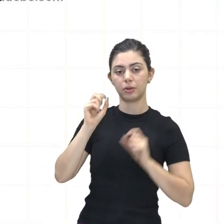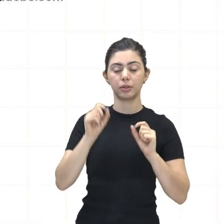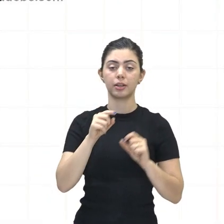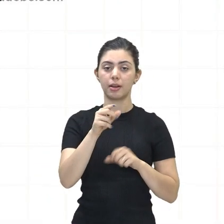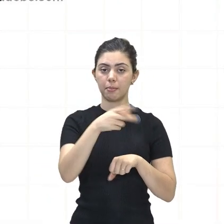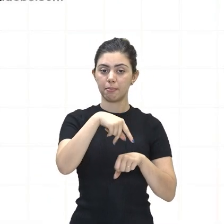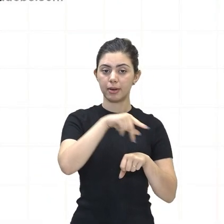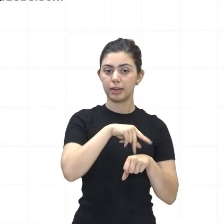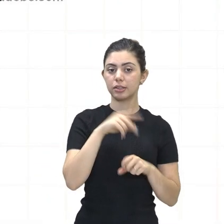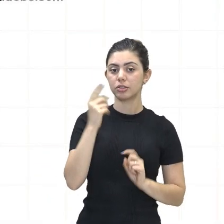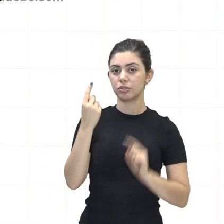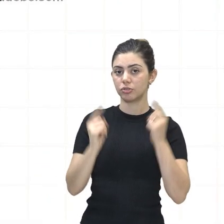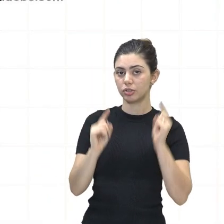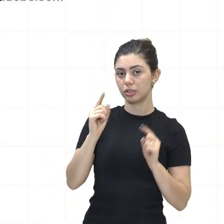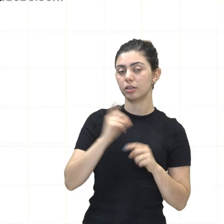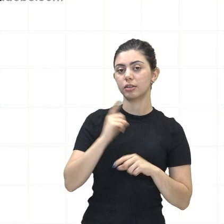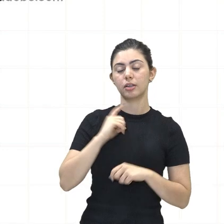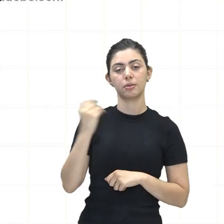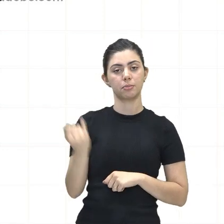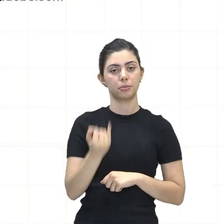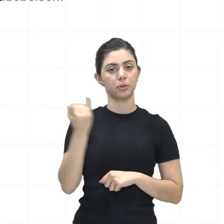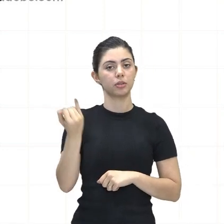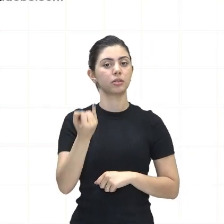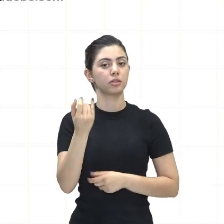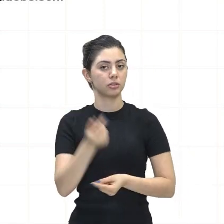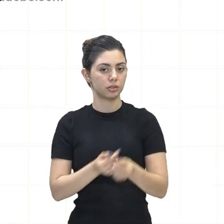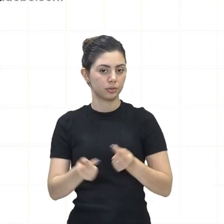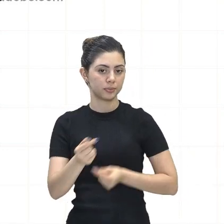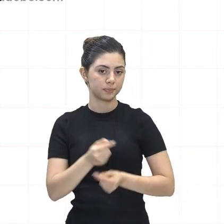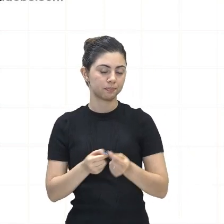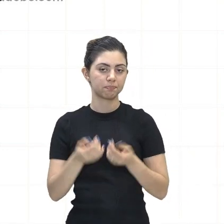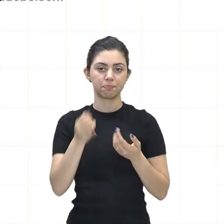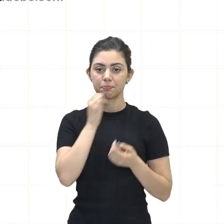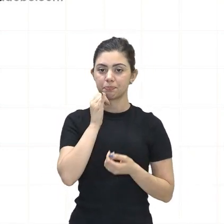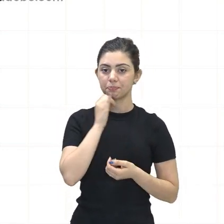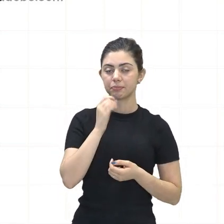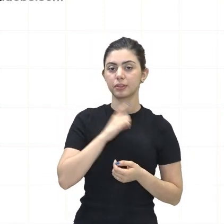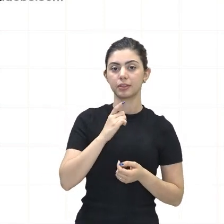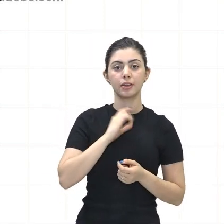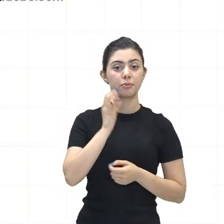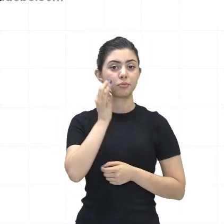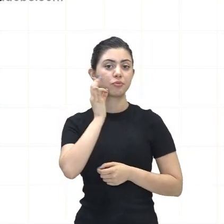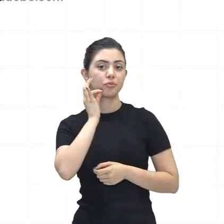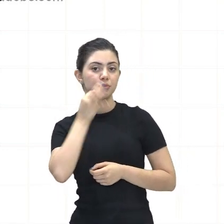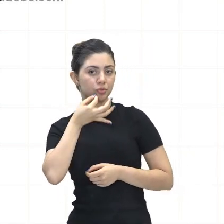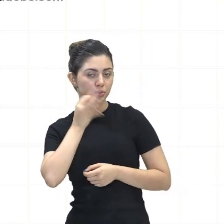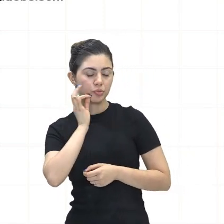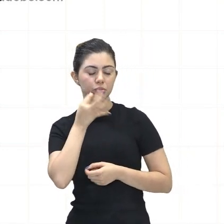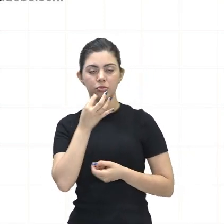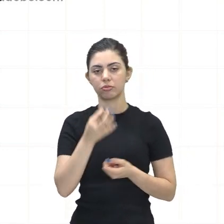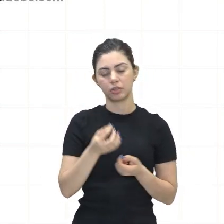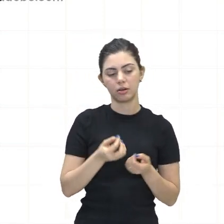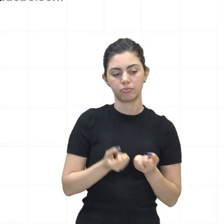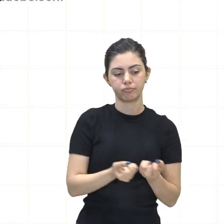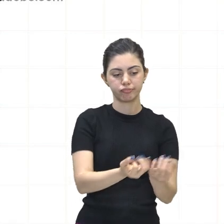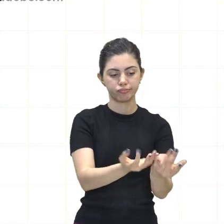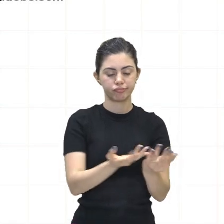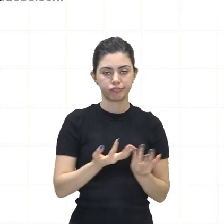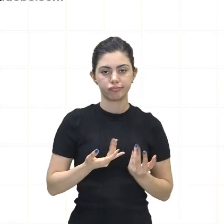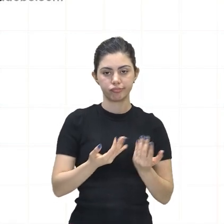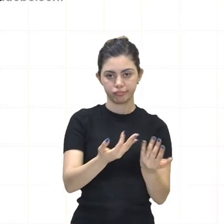Chile ele tem uma relevância econômica muito grande, por exemplo, com relação à produção de frutas, né? A produção de frutas é